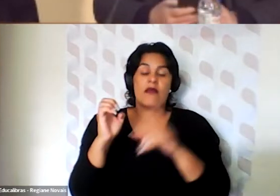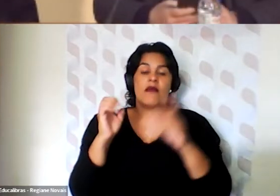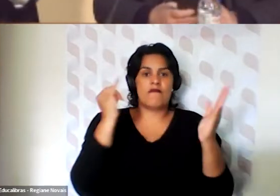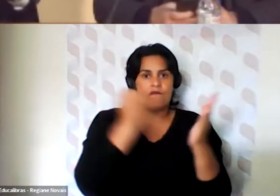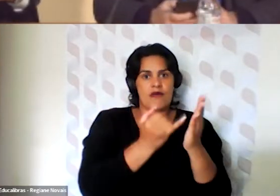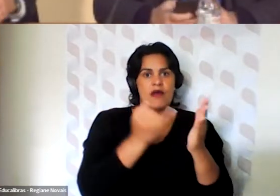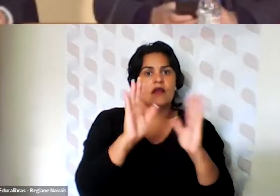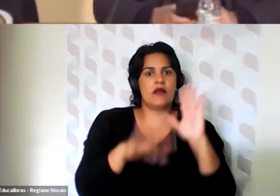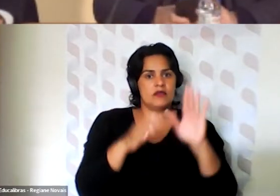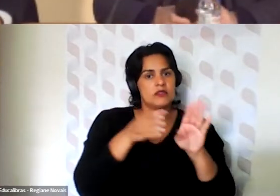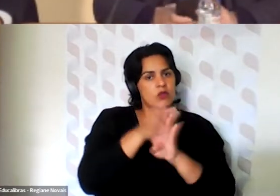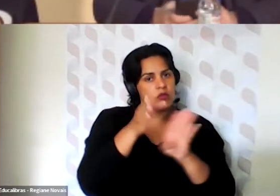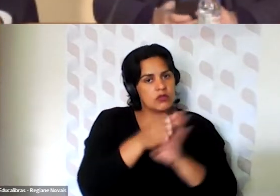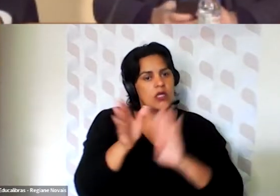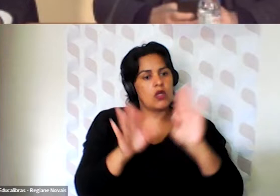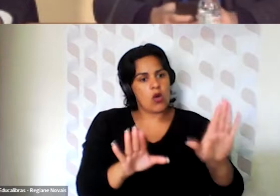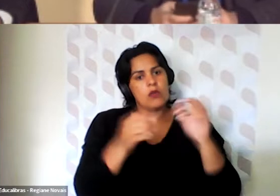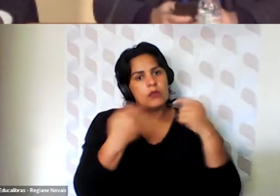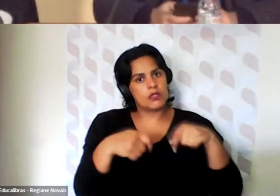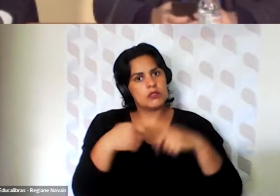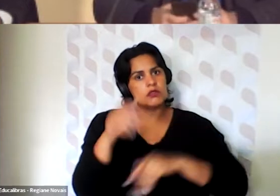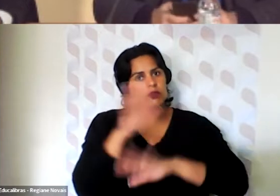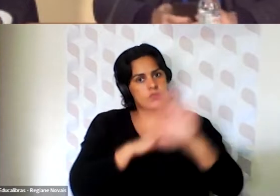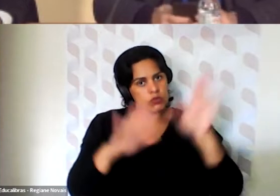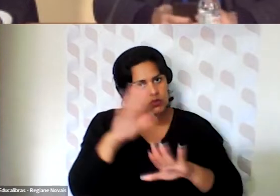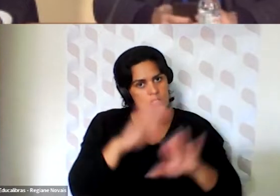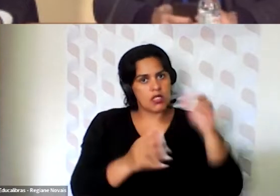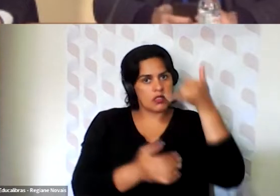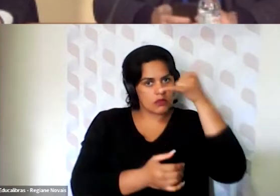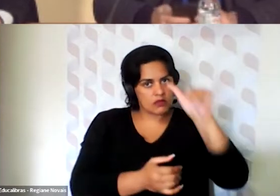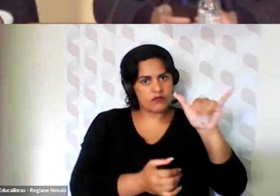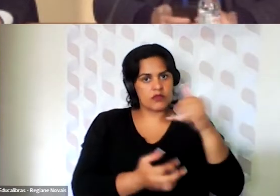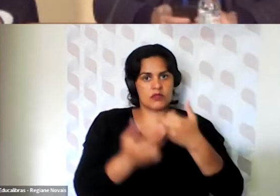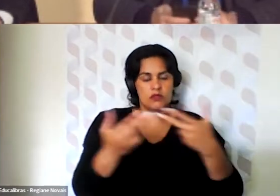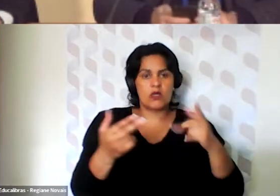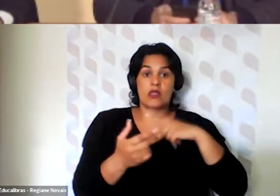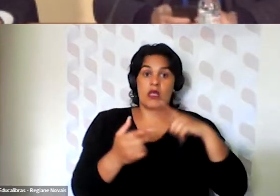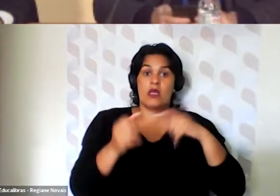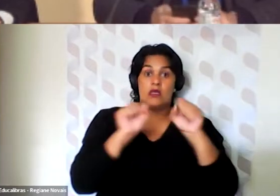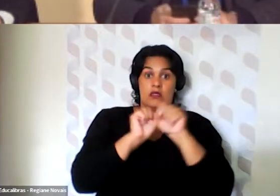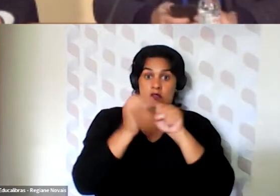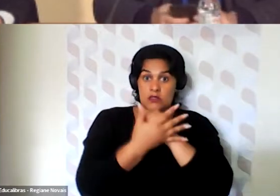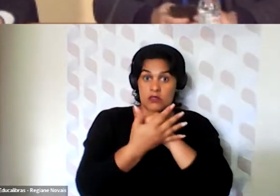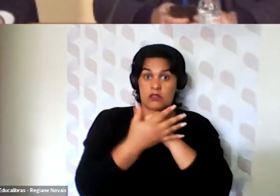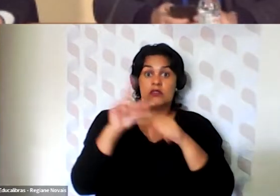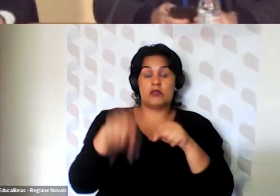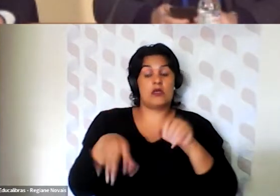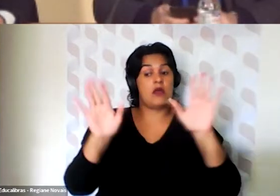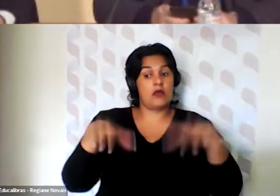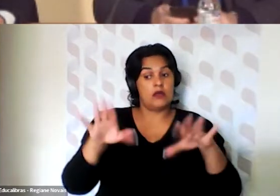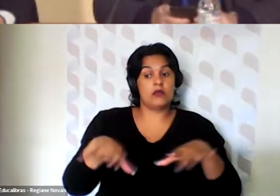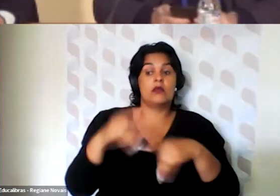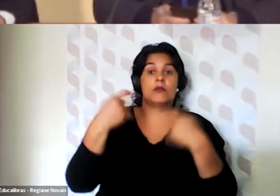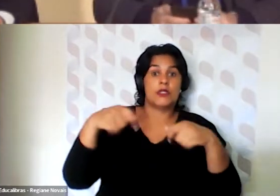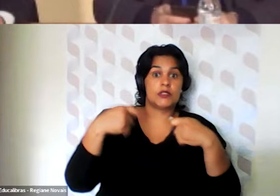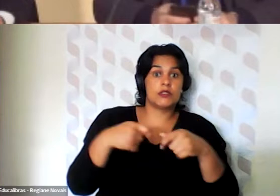do que está acontecendo, mas seguramente não há uma menor possibilidade da OCDE dizer, não, você tem que cortar recursos de saúde